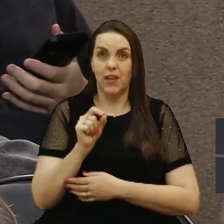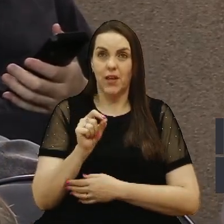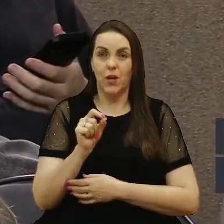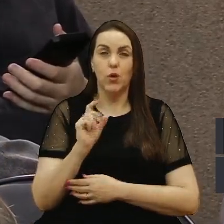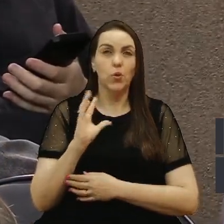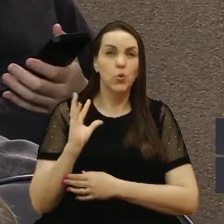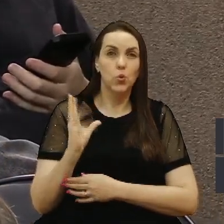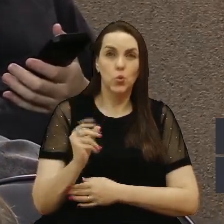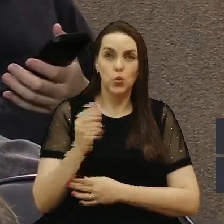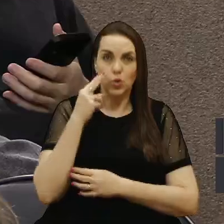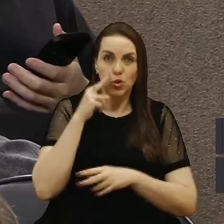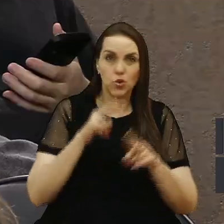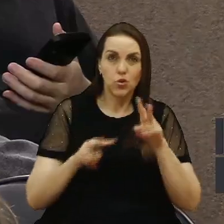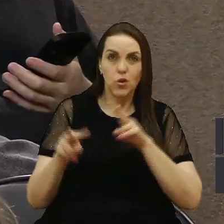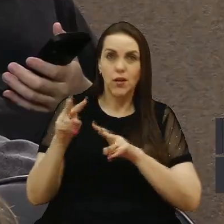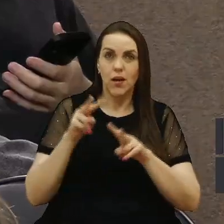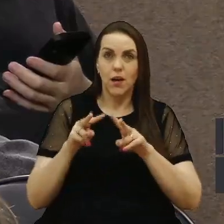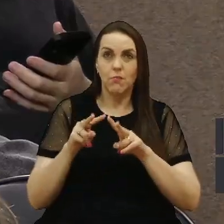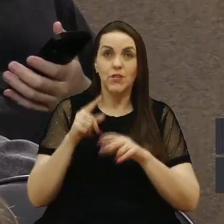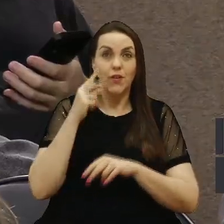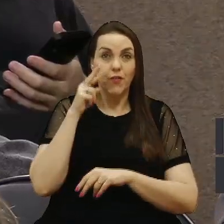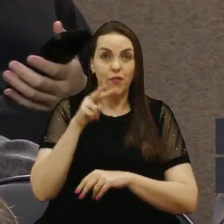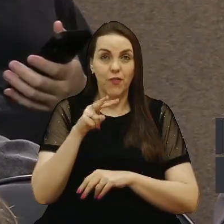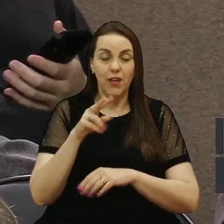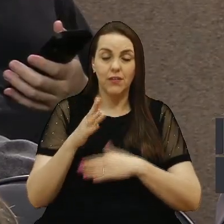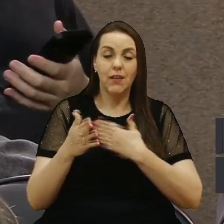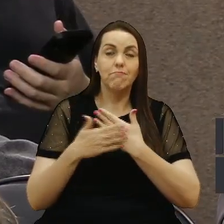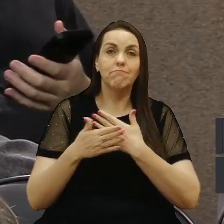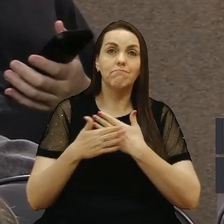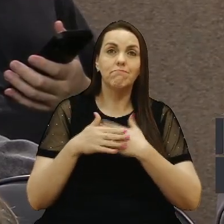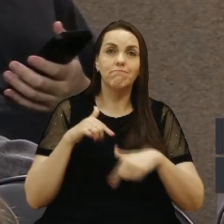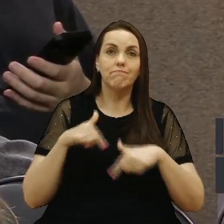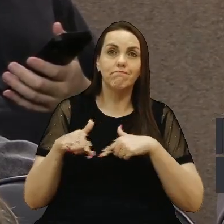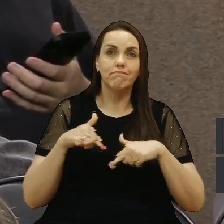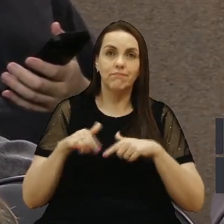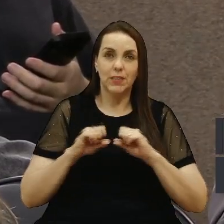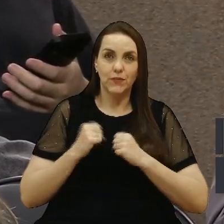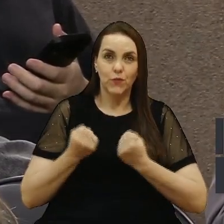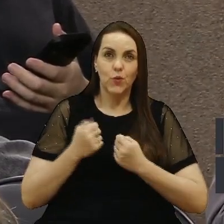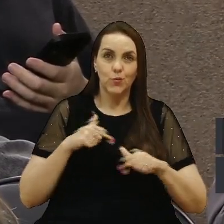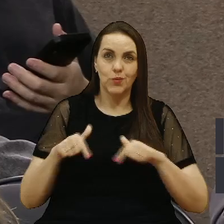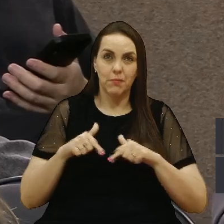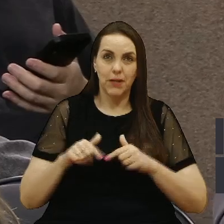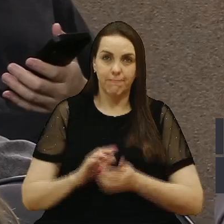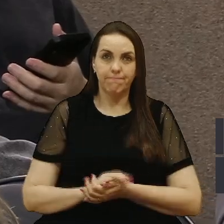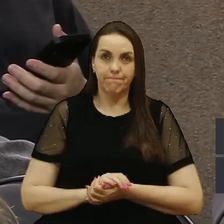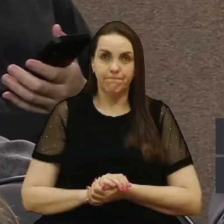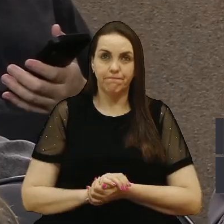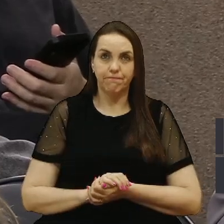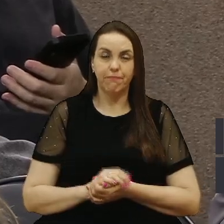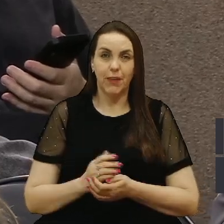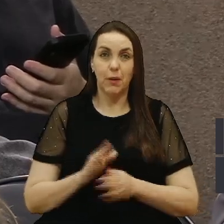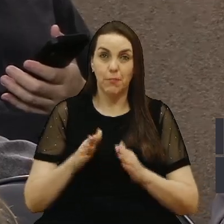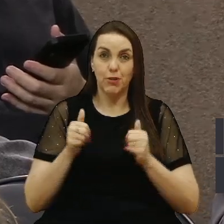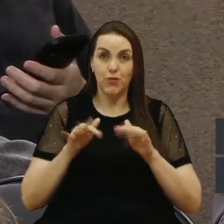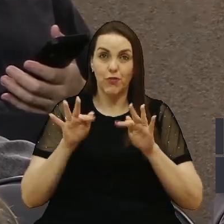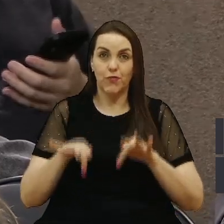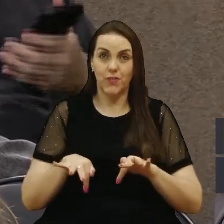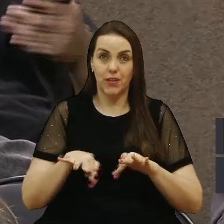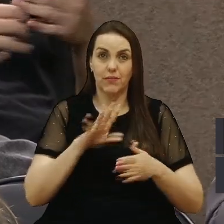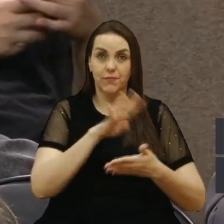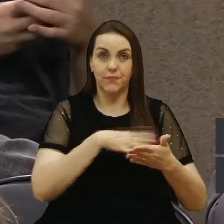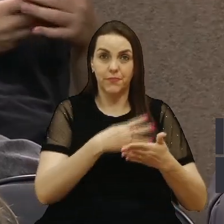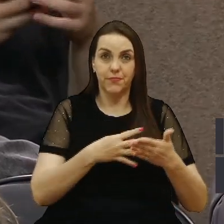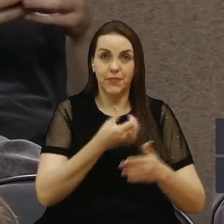gente olha, tudo que a gente vê tem a mão do trabalhador. E pedir o fim da escala